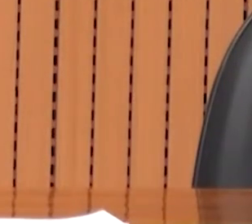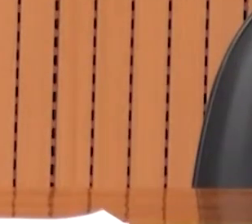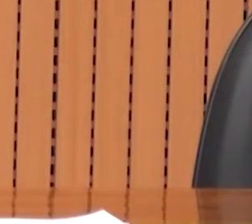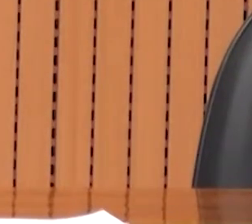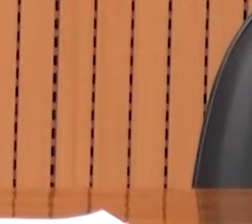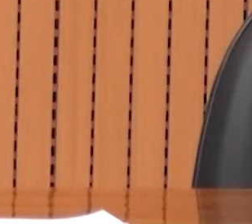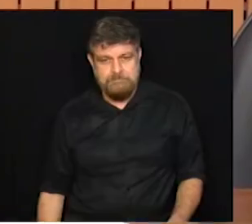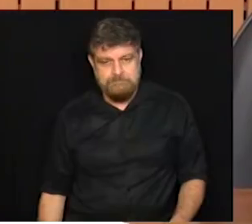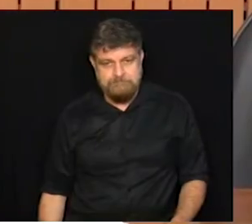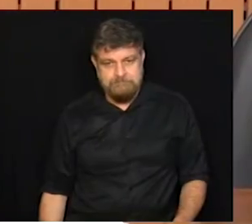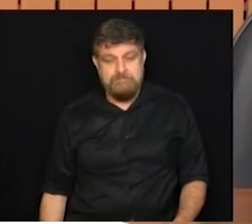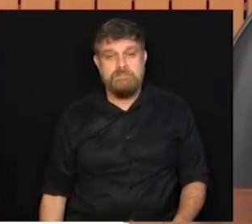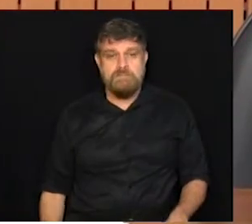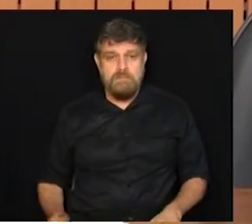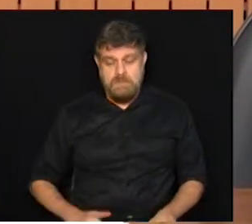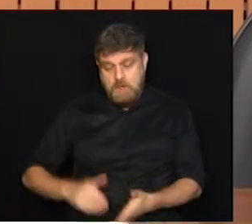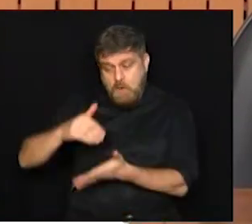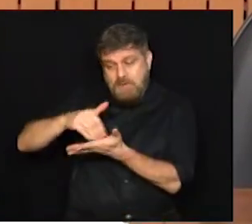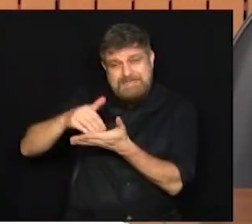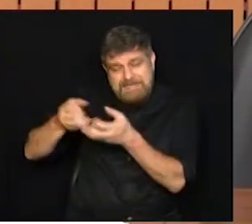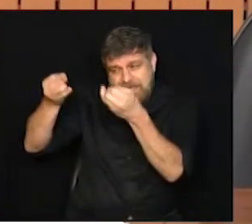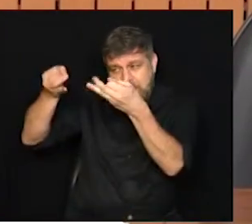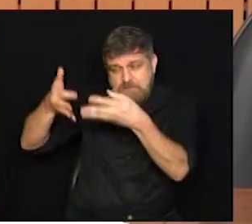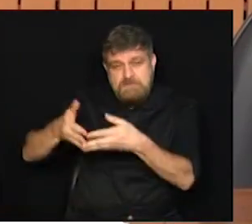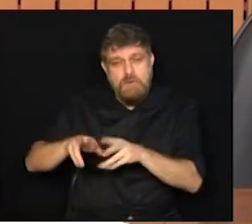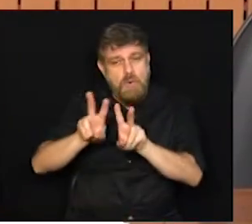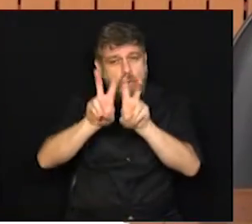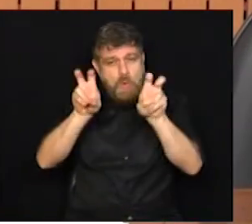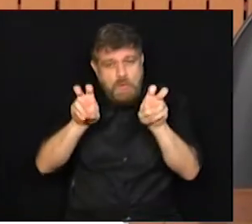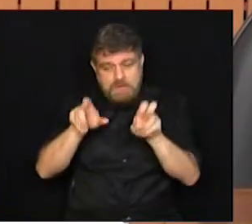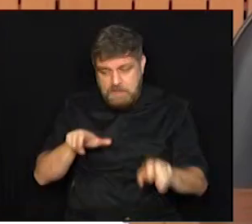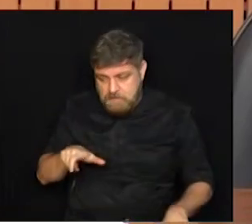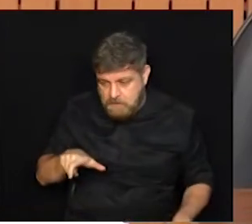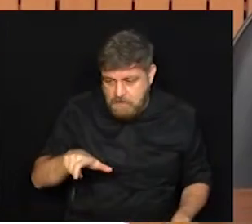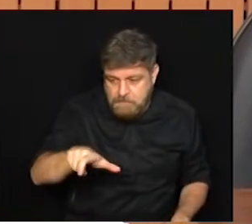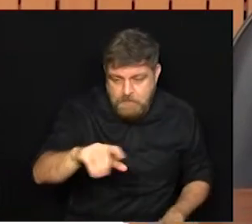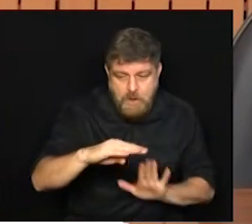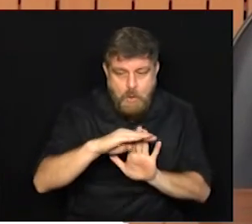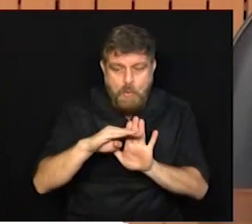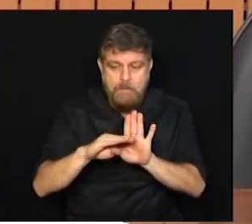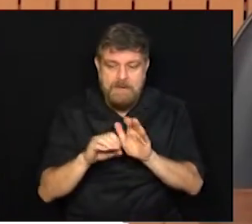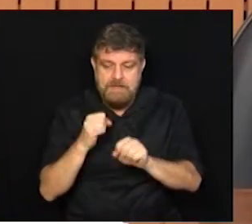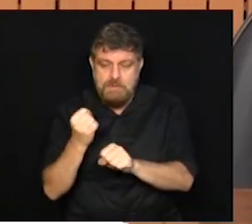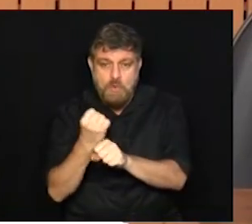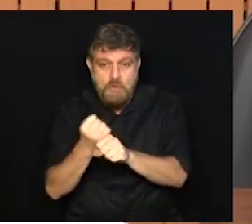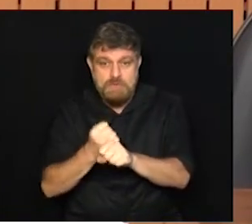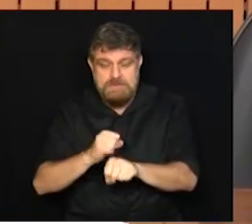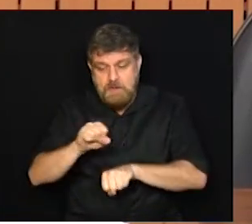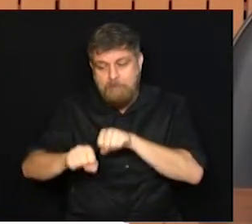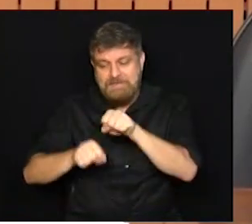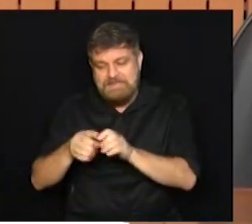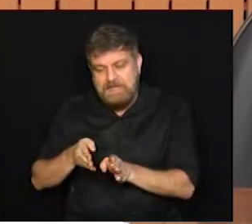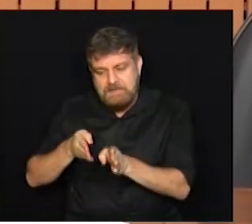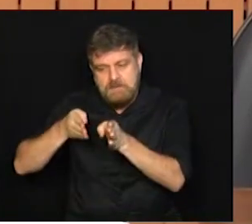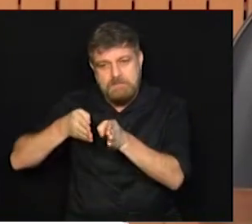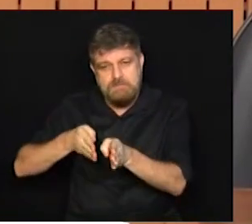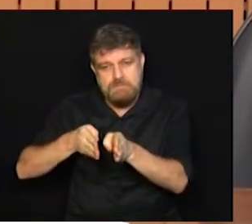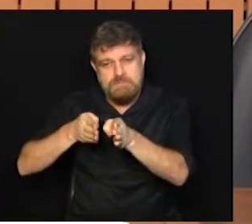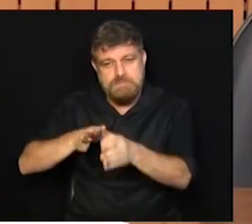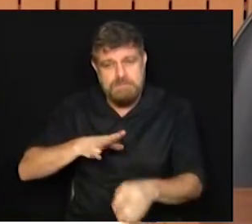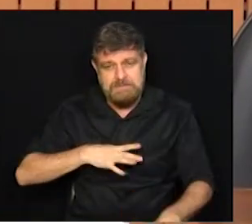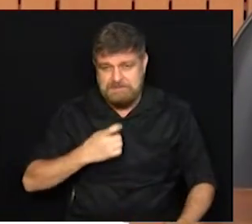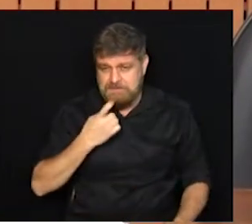uma explanação sobre o plano cicloviário da cidade de Campinas, né?